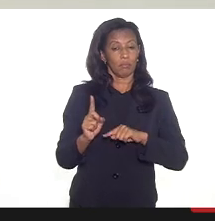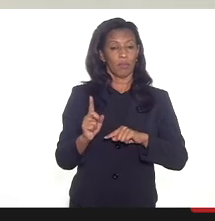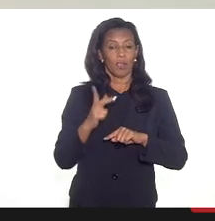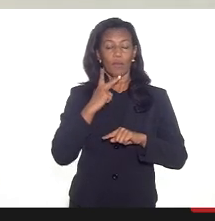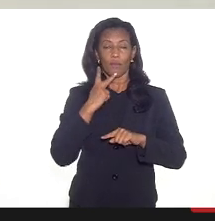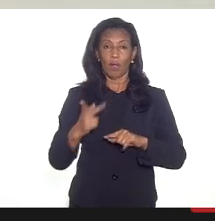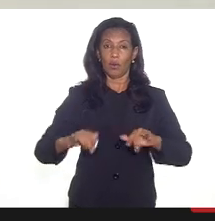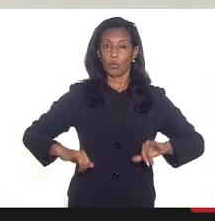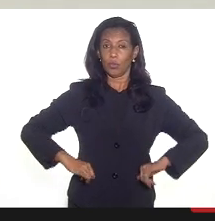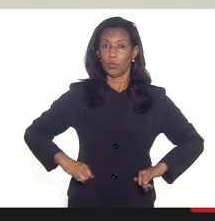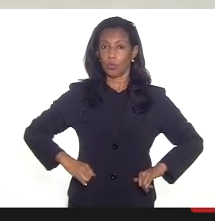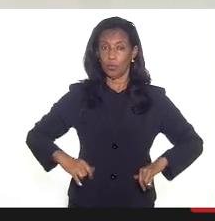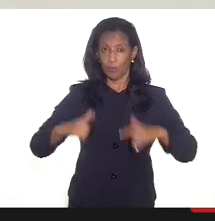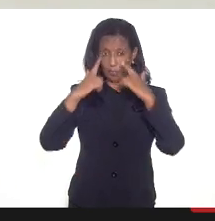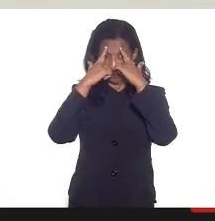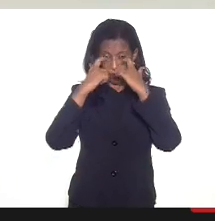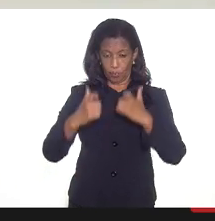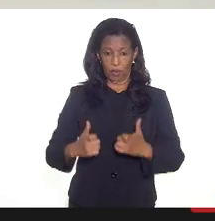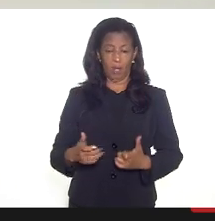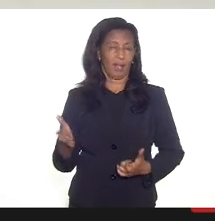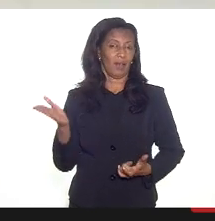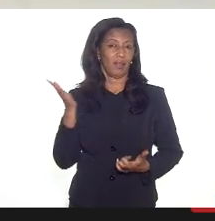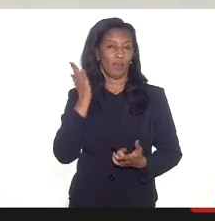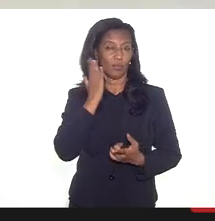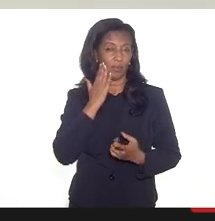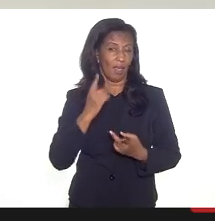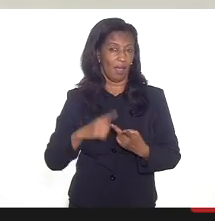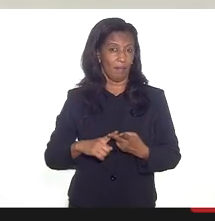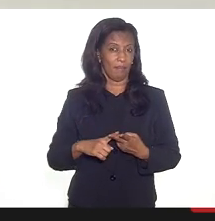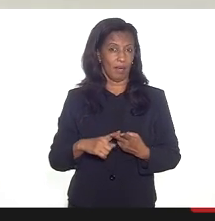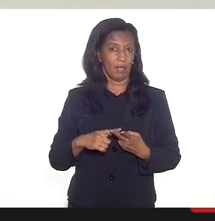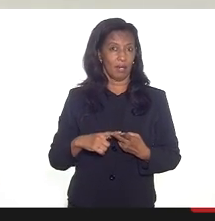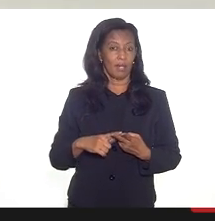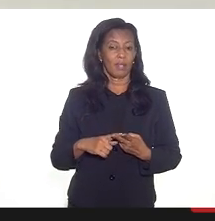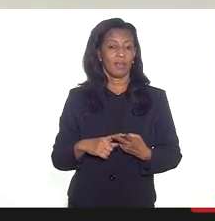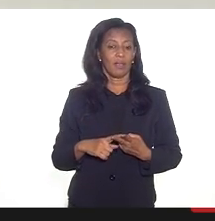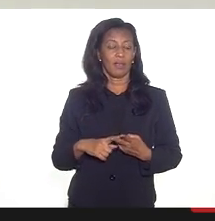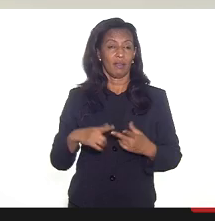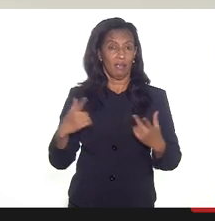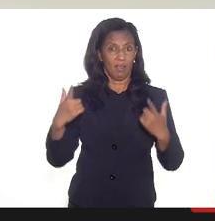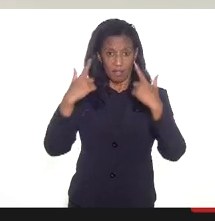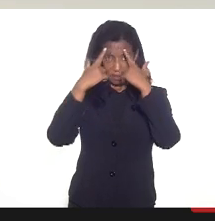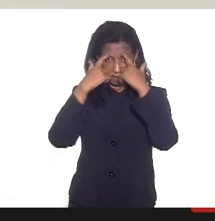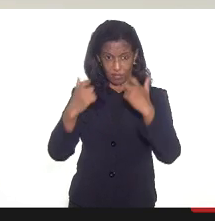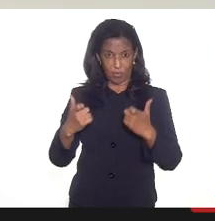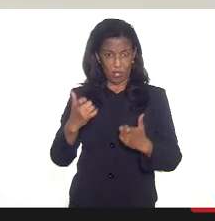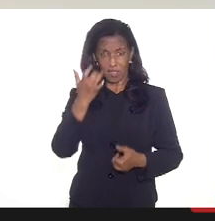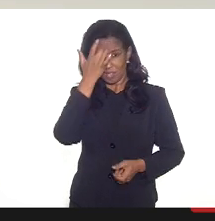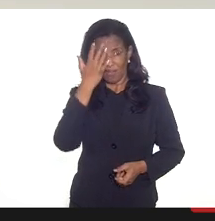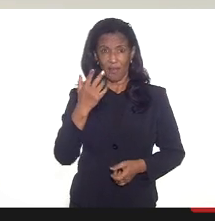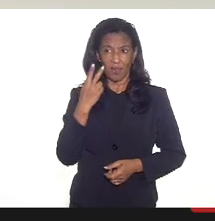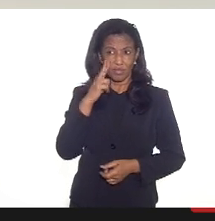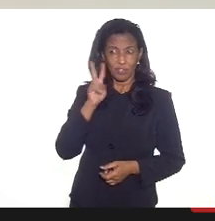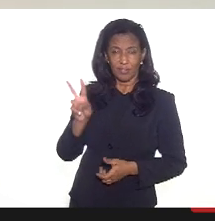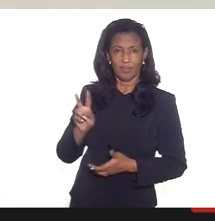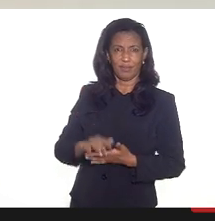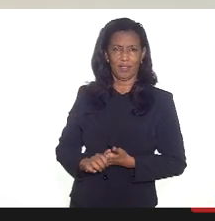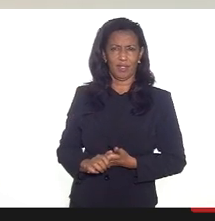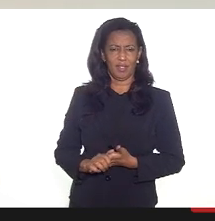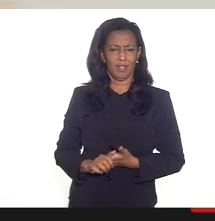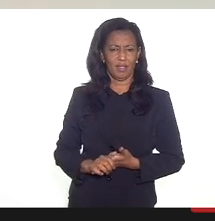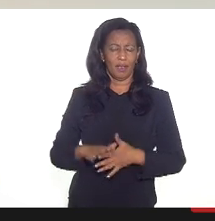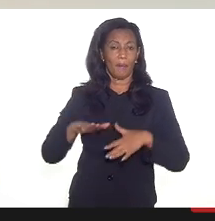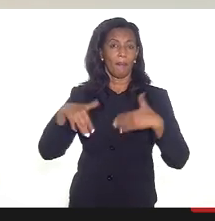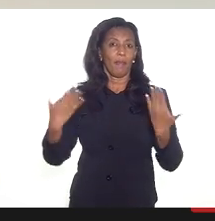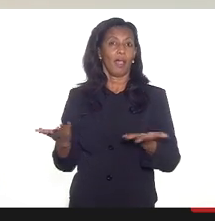falando que sofreram uma violência física, aquela que levou um tapa e ficou uma marca. Essa violência é muito fácil de reconhecer, mas quando